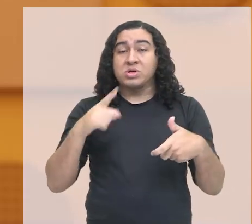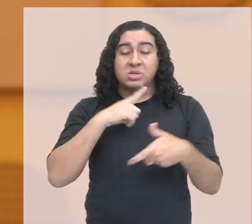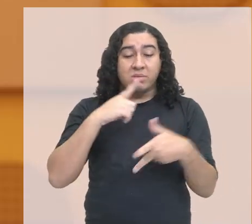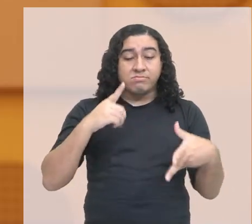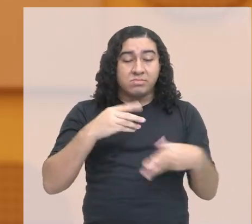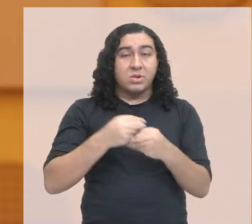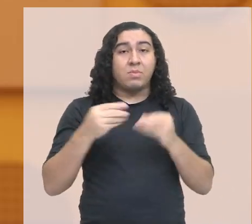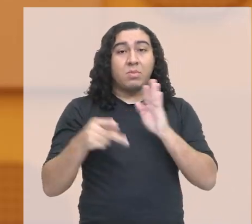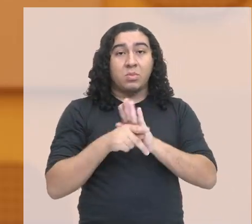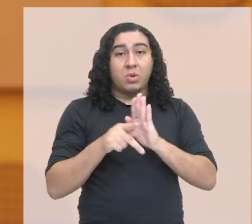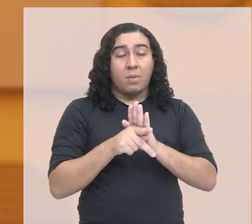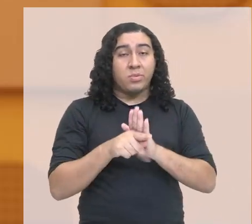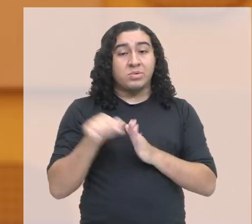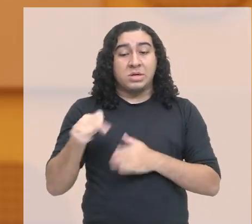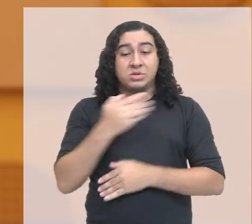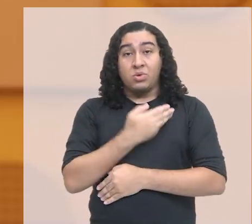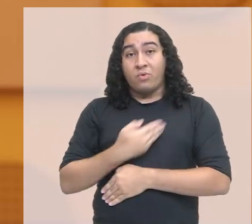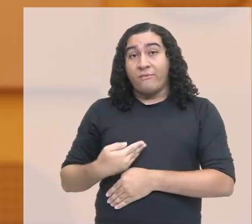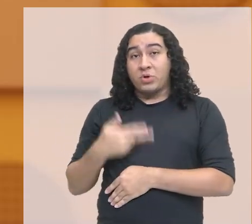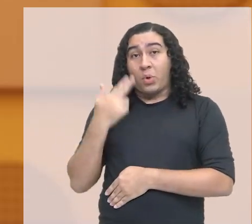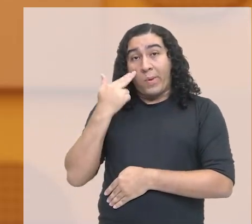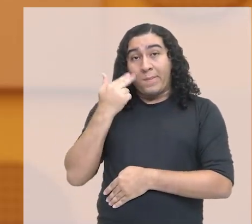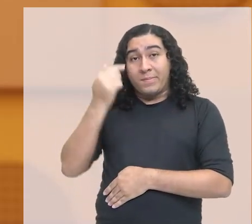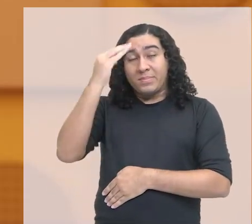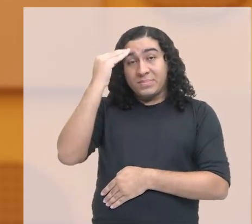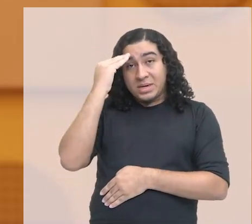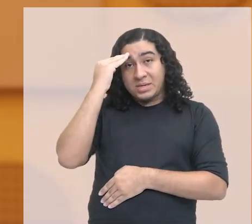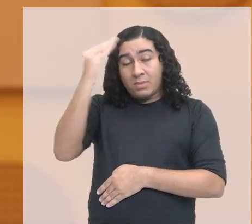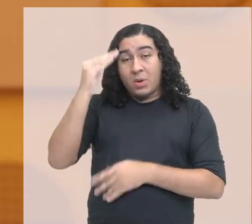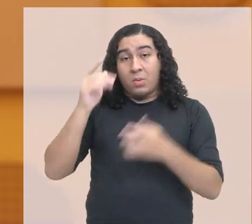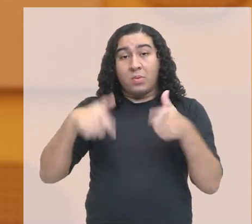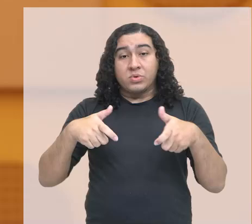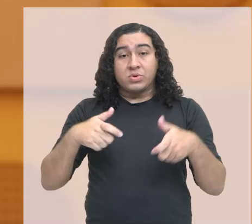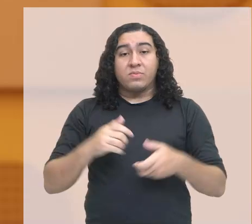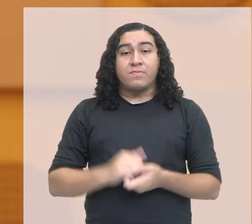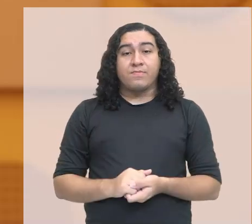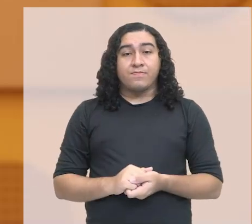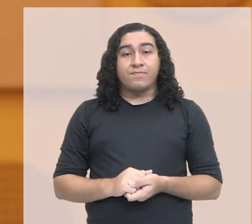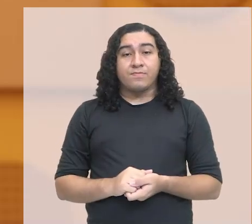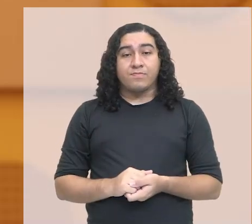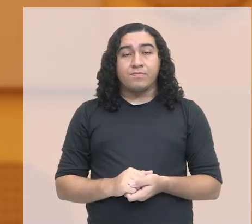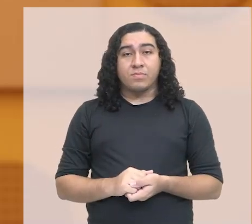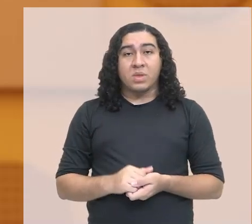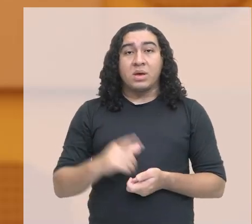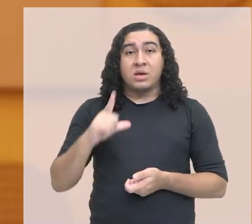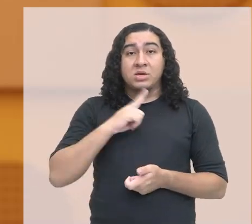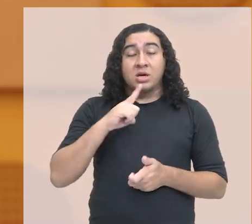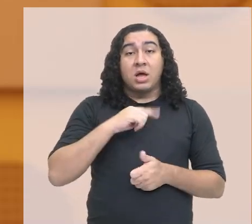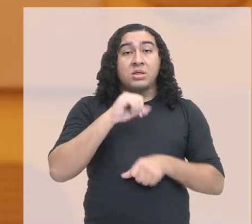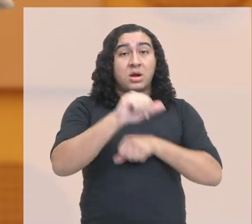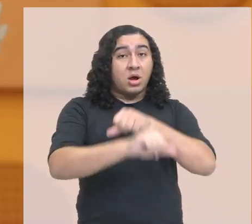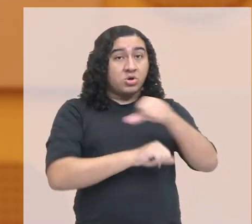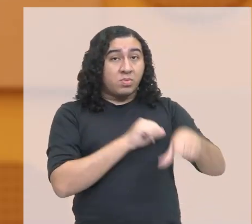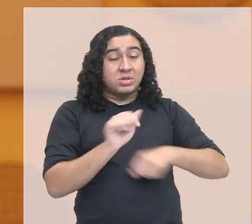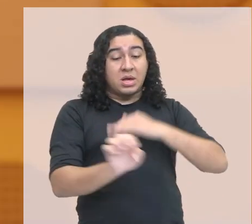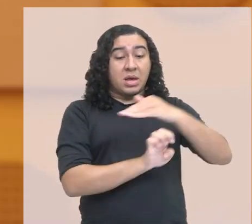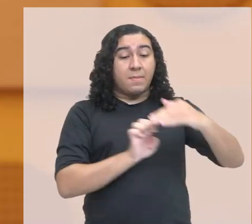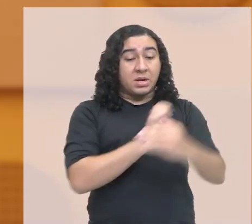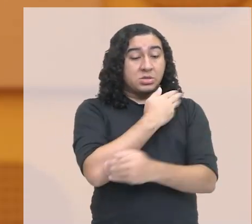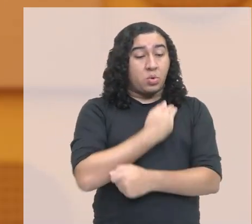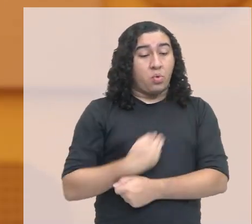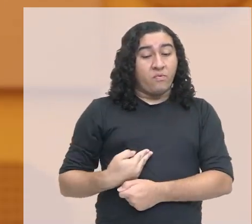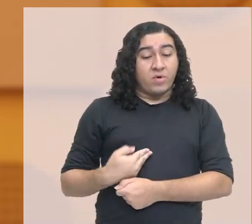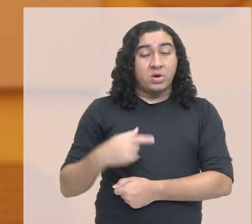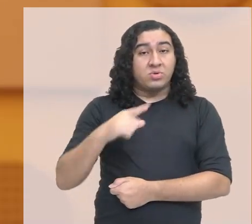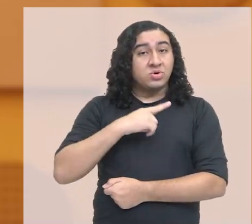implementadas pelo governo Collor, principalmente na tentativa de privatização, né, de cortar gastos públicos